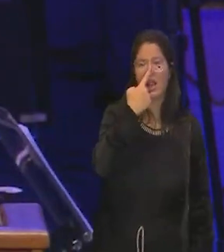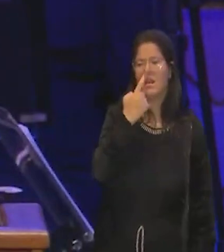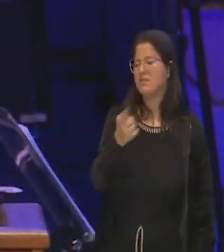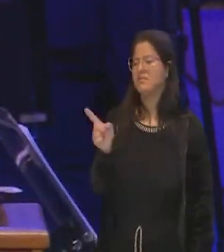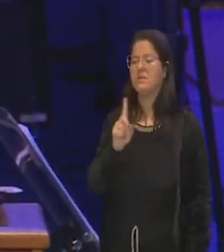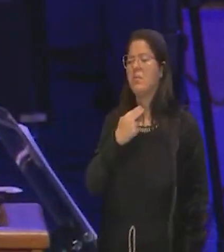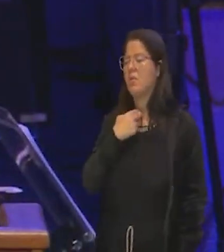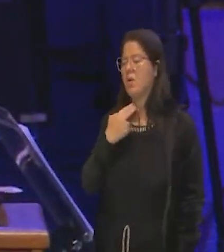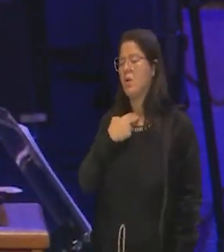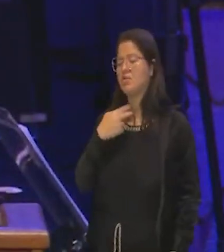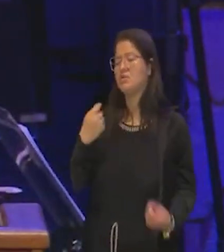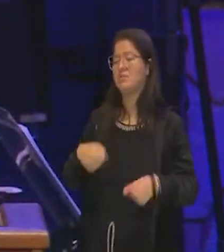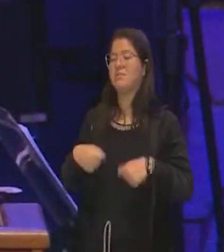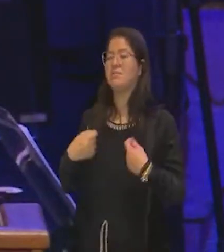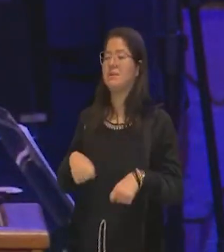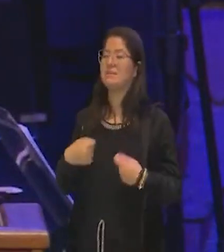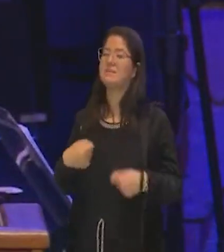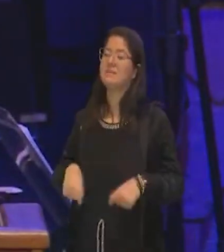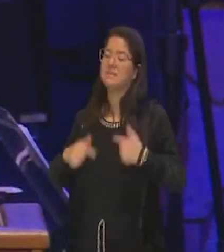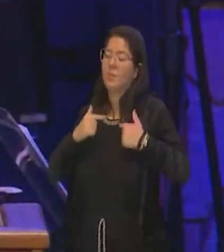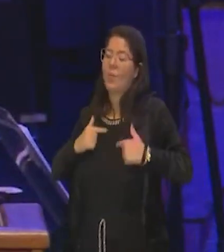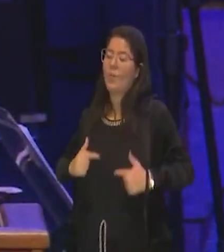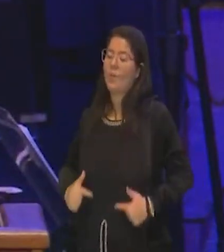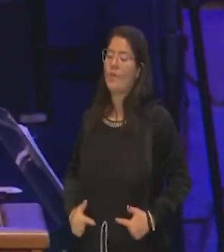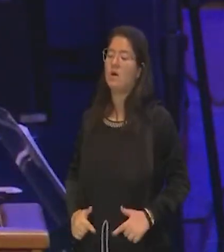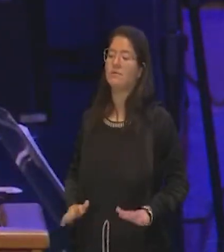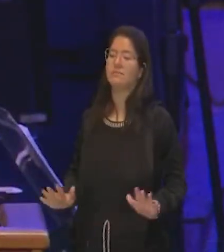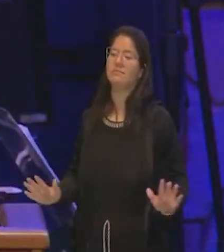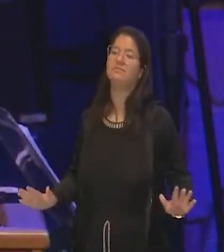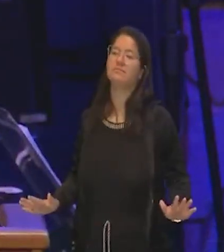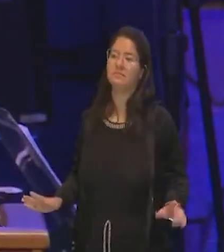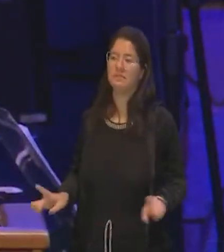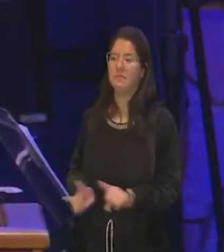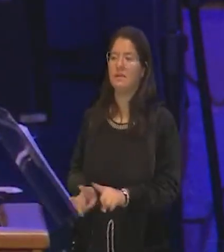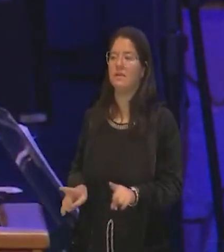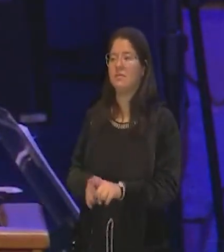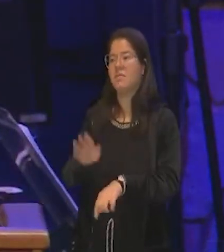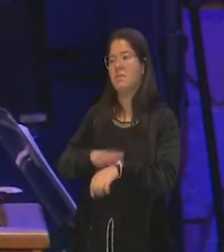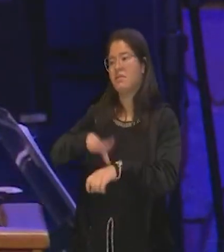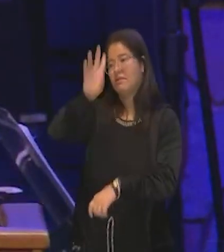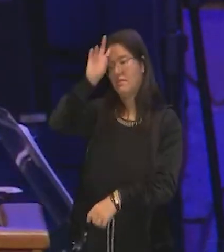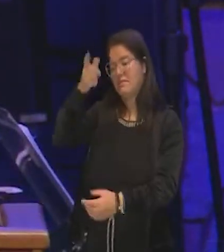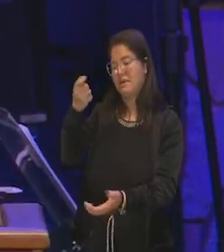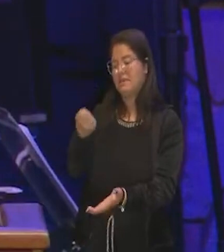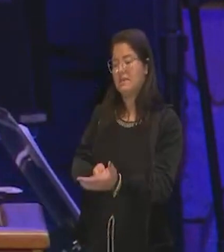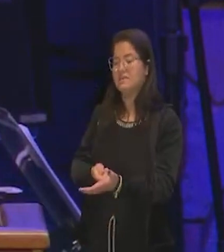isto é extremamente difícil quando se profere um juízo, por exemplo, numa decisão para com determinada pessoa.